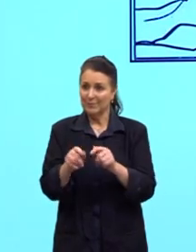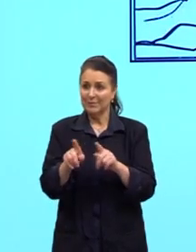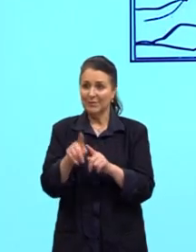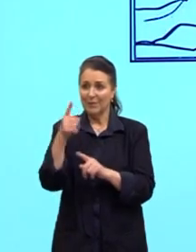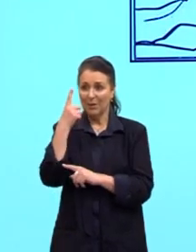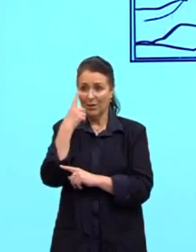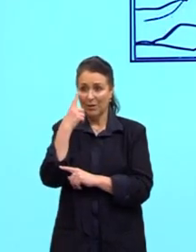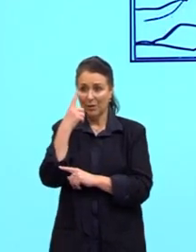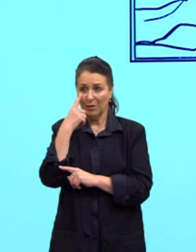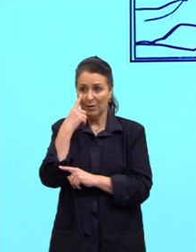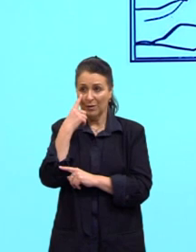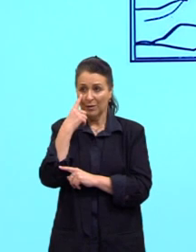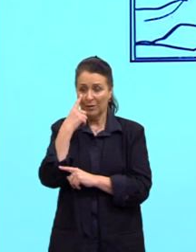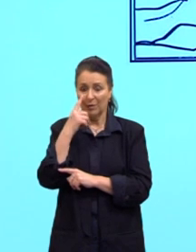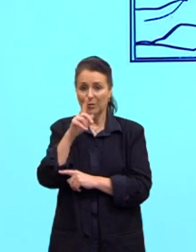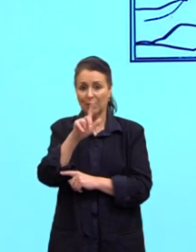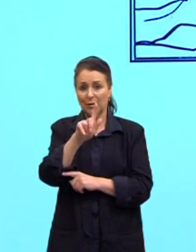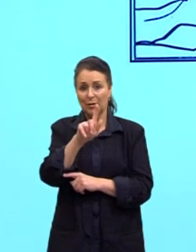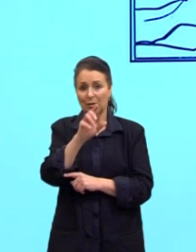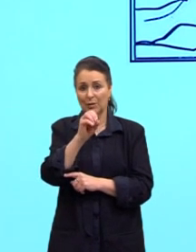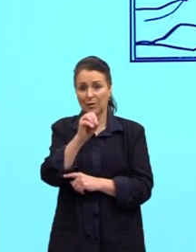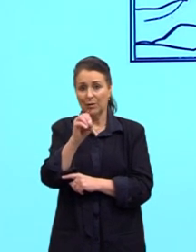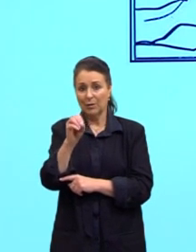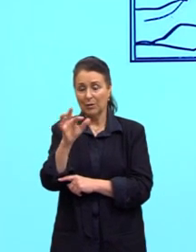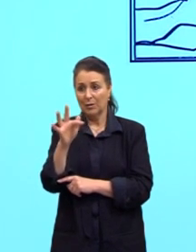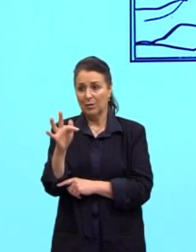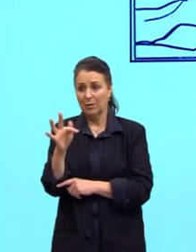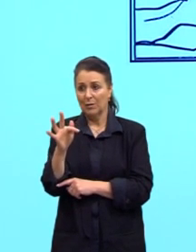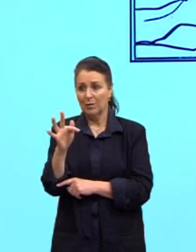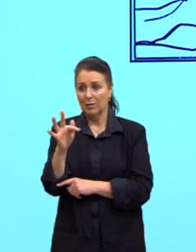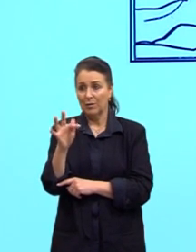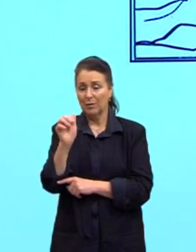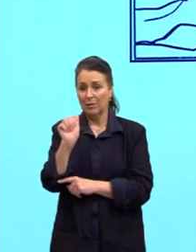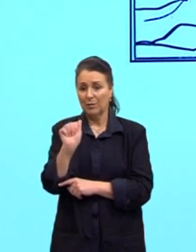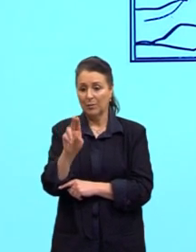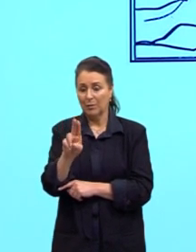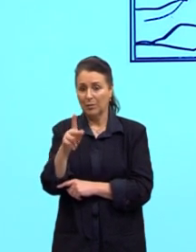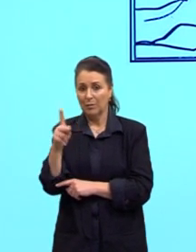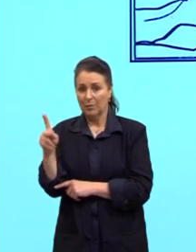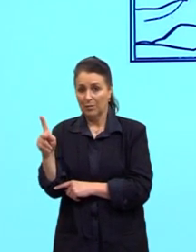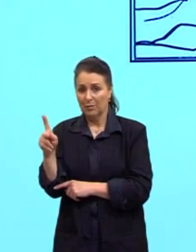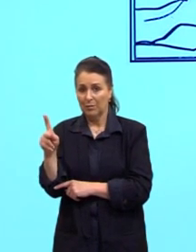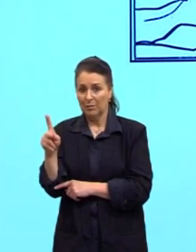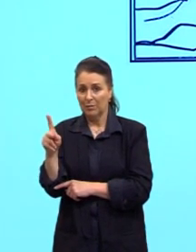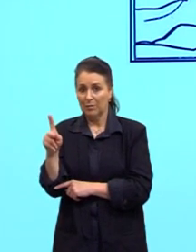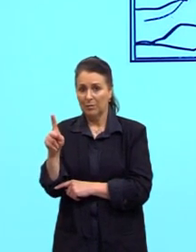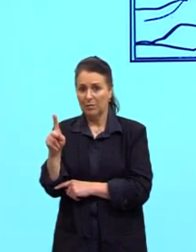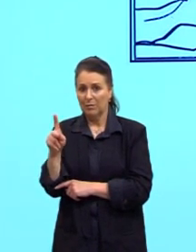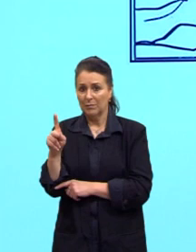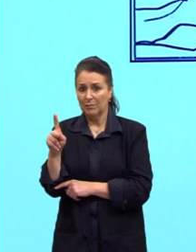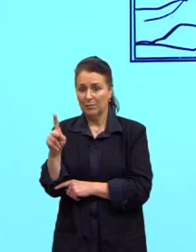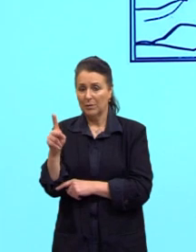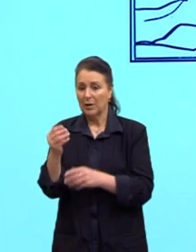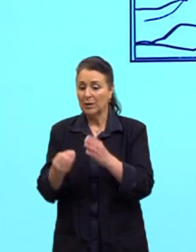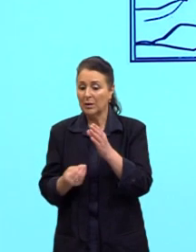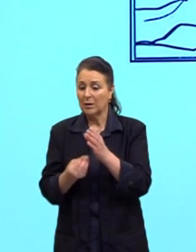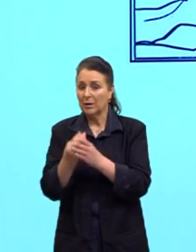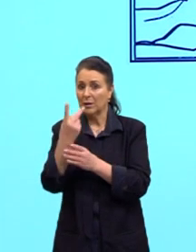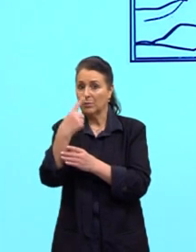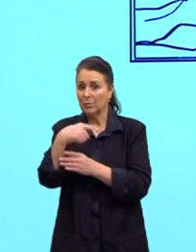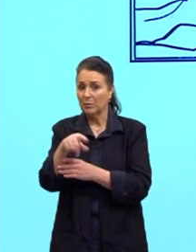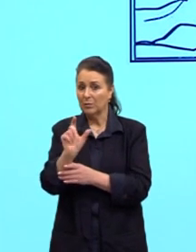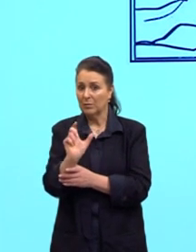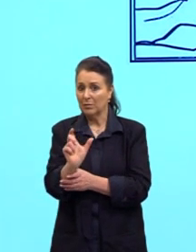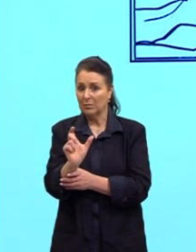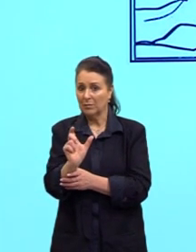aqui ó esse aqui o goofy Up o guff vem do gufi quem é o gufi lembram é